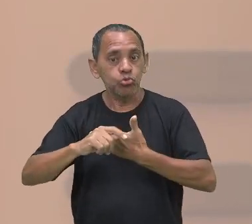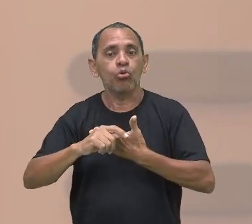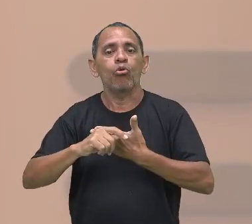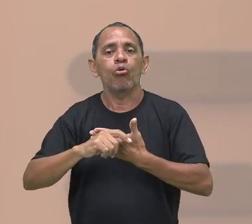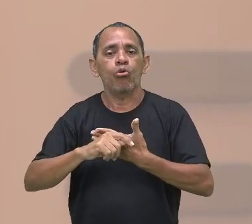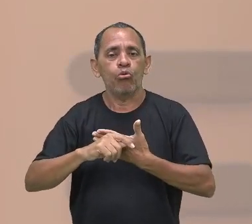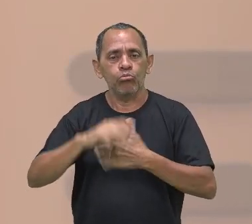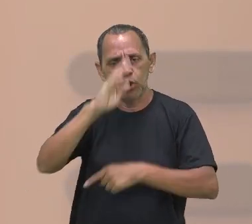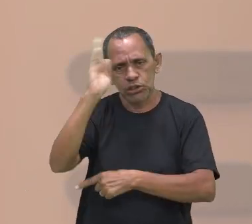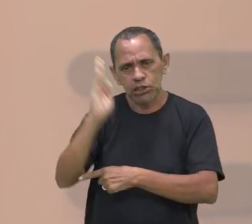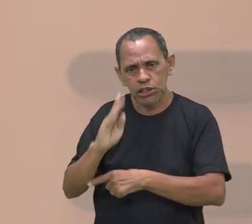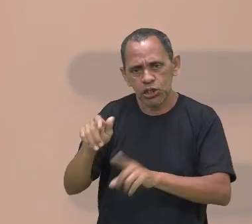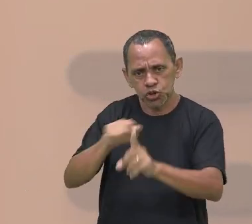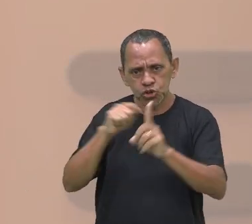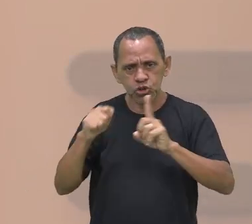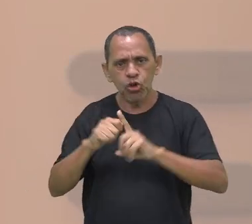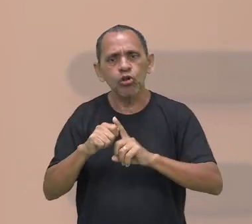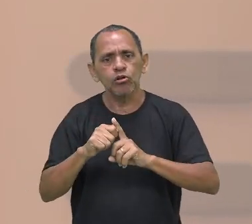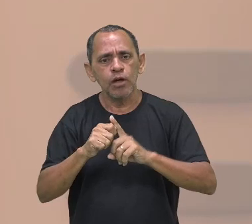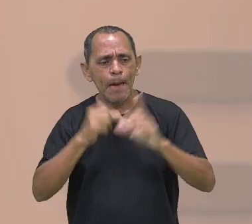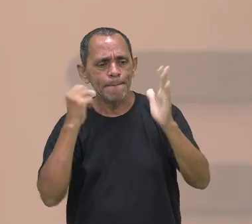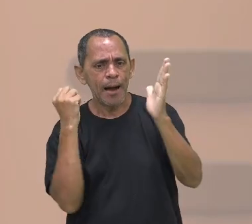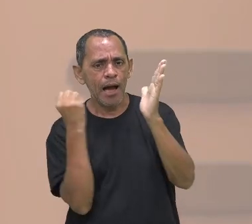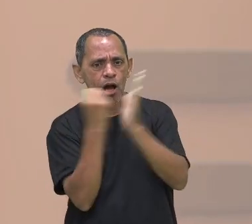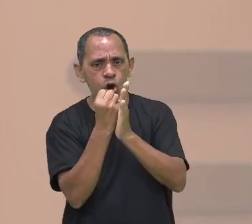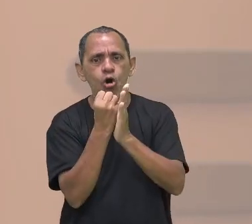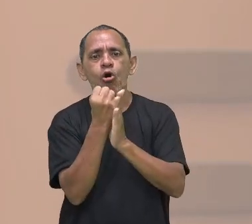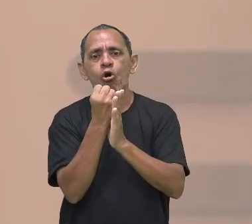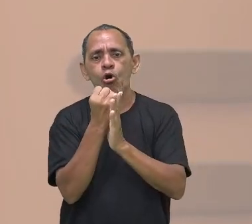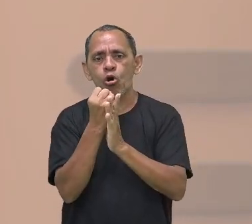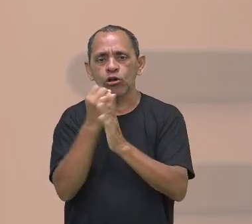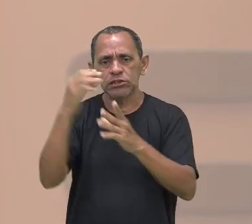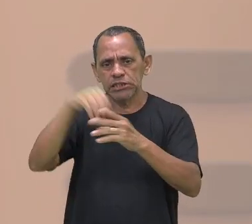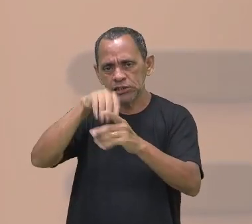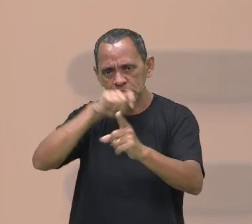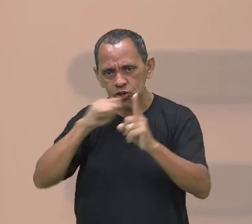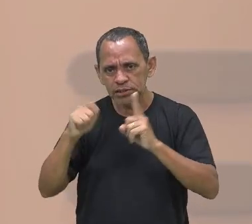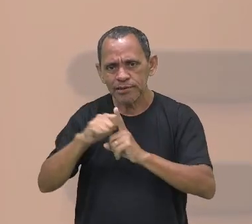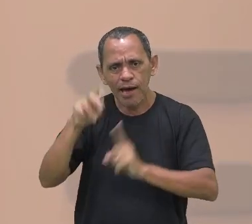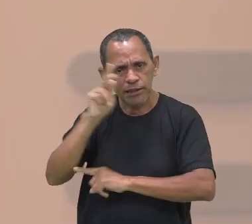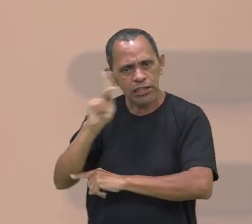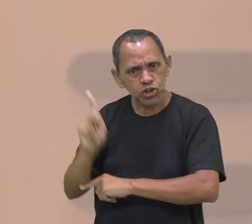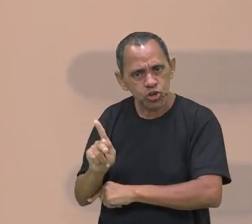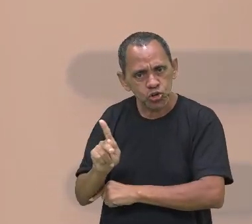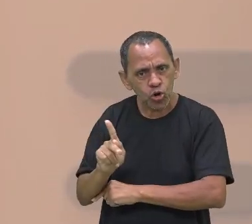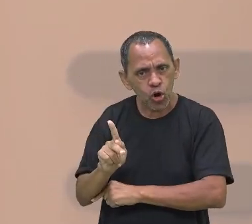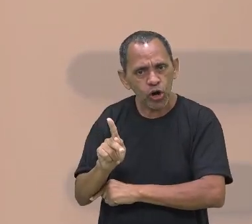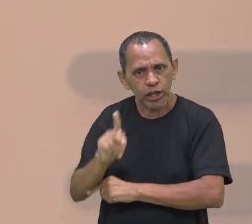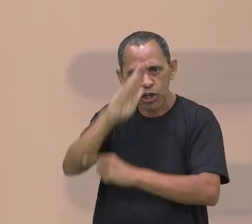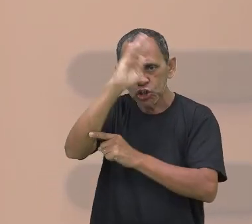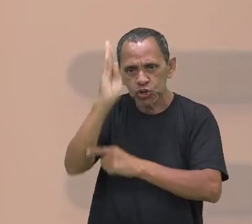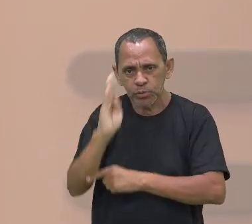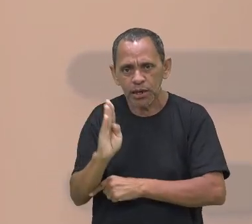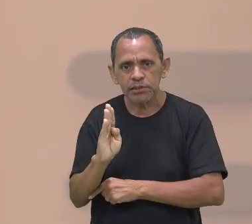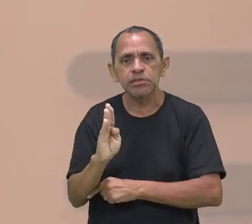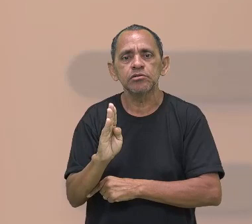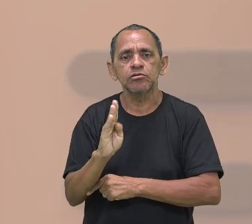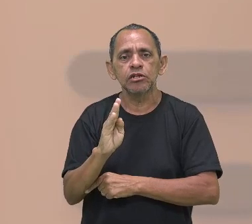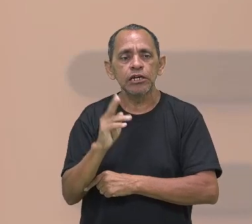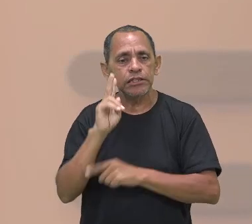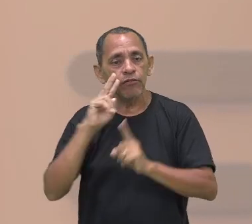ele traz um marco sociológico, historiográfico na interpretação